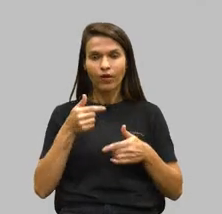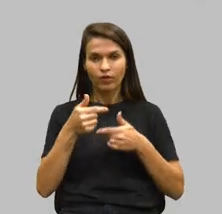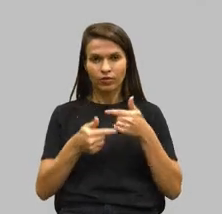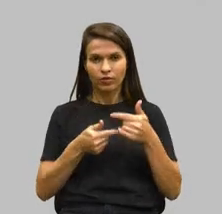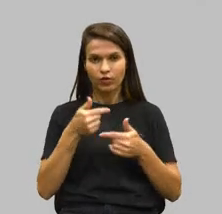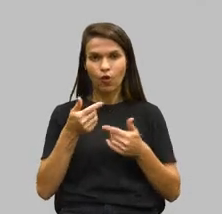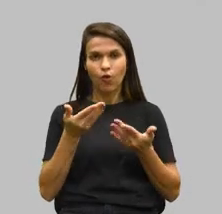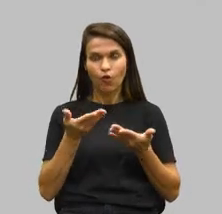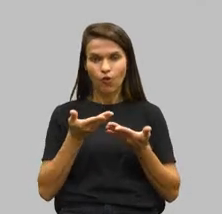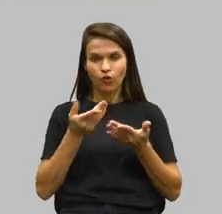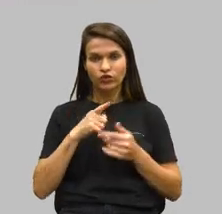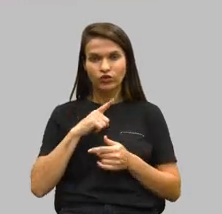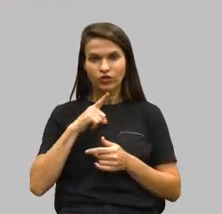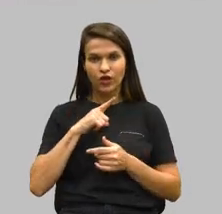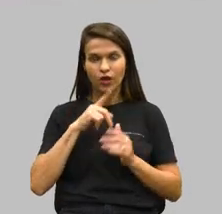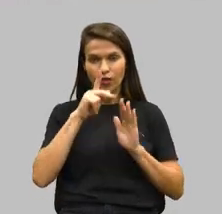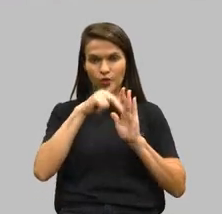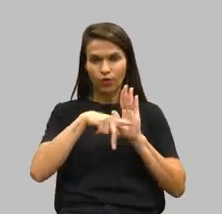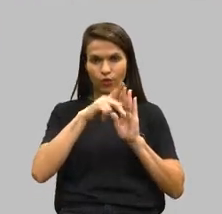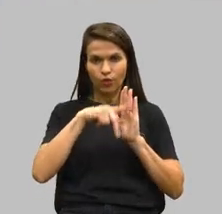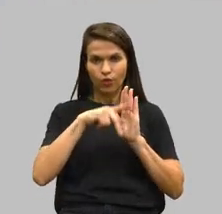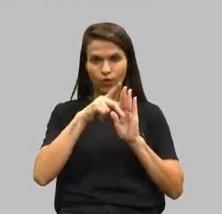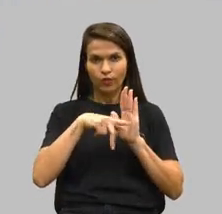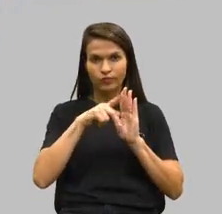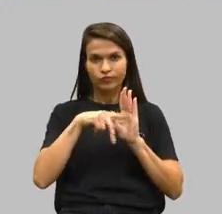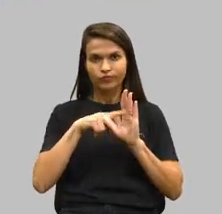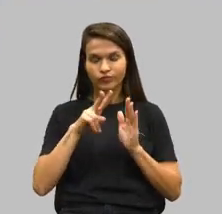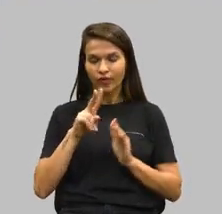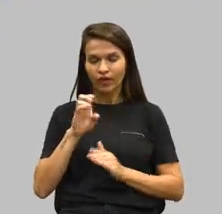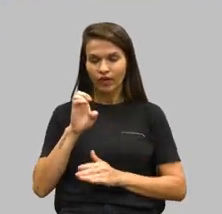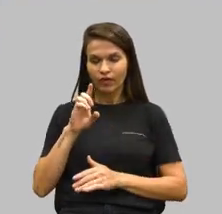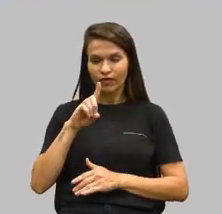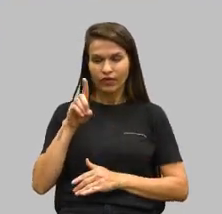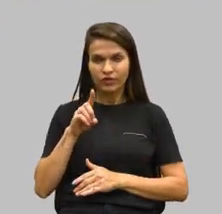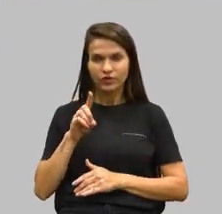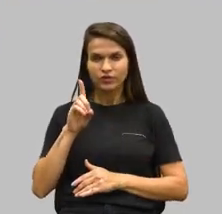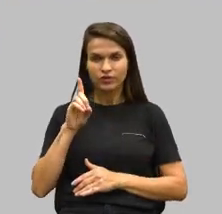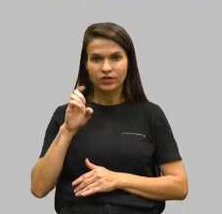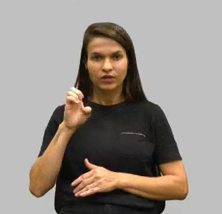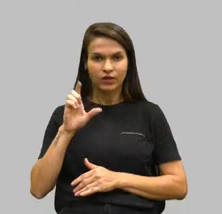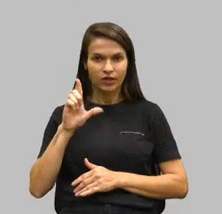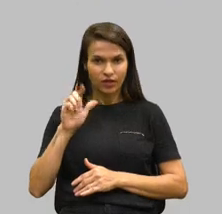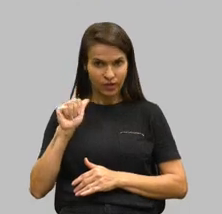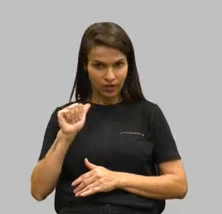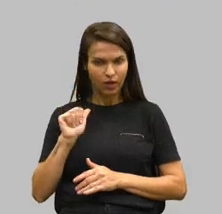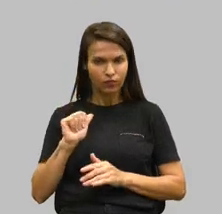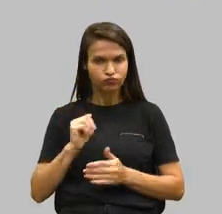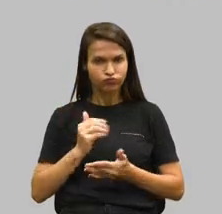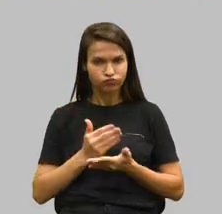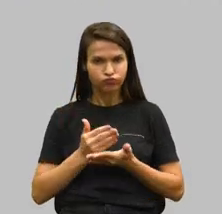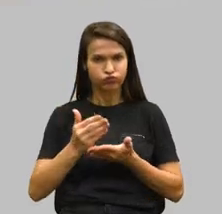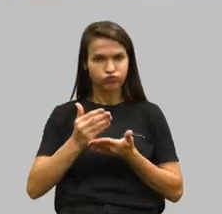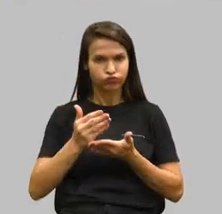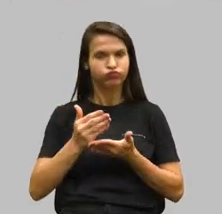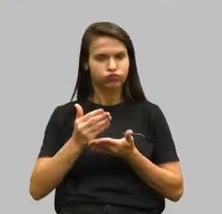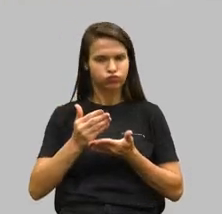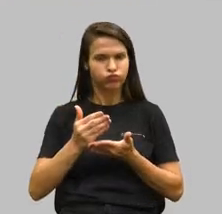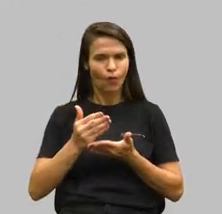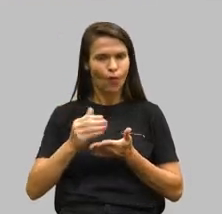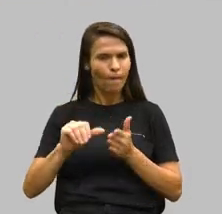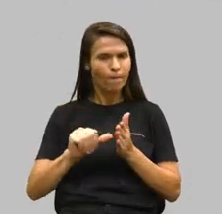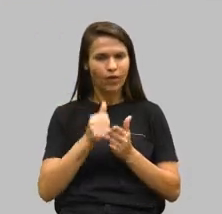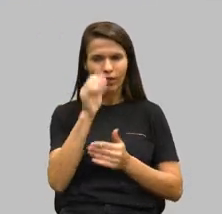né recebeu o nome do programa aqui no estado de vez dela é também uma iniciativa pioneira no Brasil não há nenhum outro